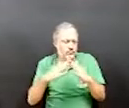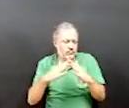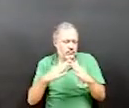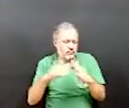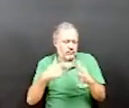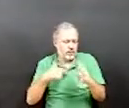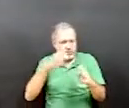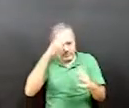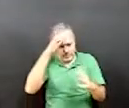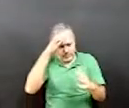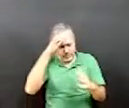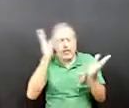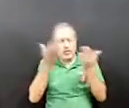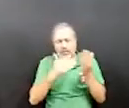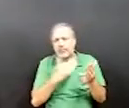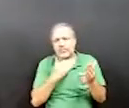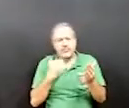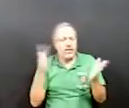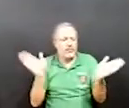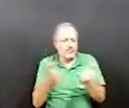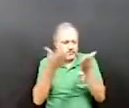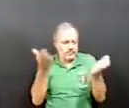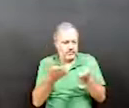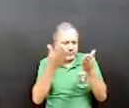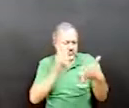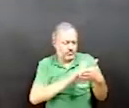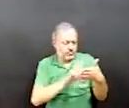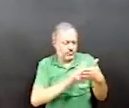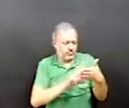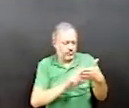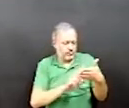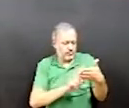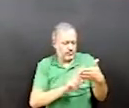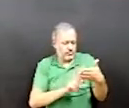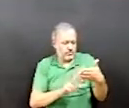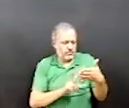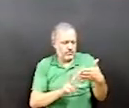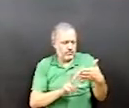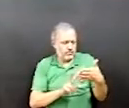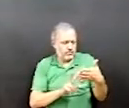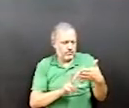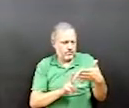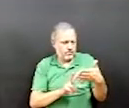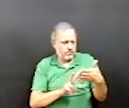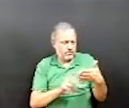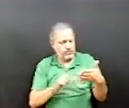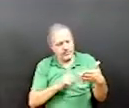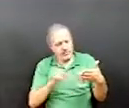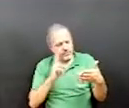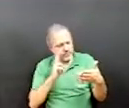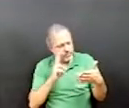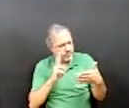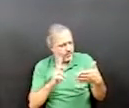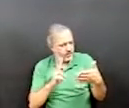tinha um tio que infelizmente faleceu, que ele nos estimulava muito a leitura. Então, a gente ia no jogo domingo, eu era molequinho, a gente ia no